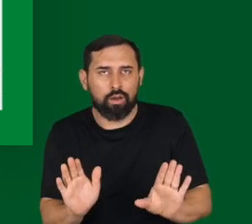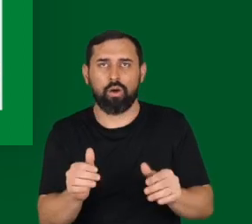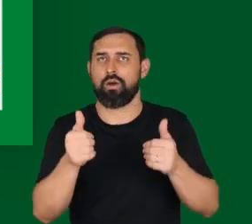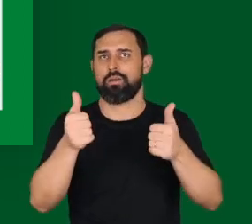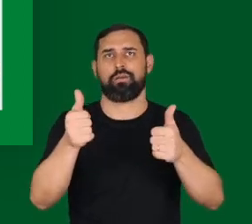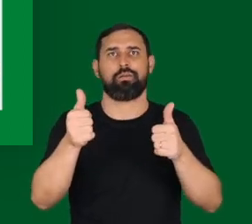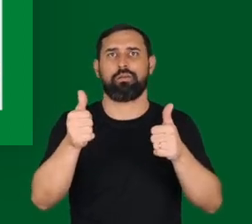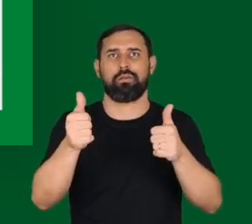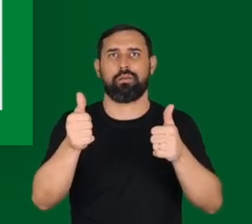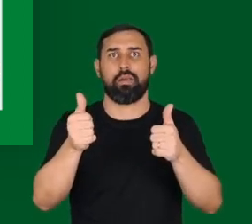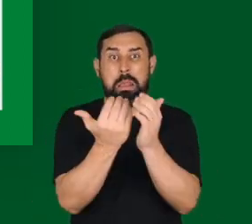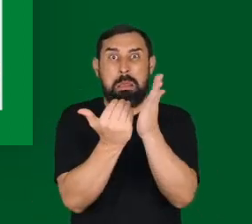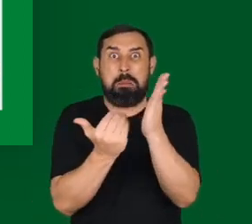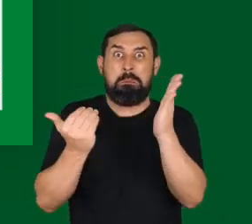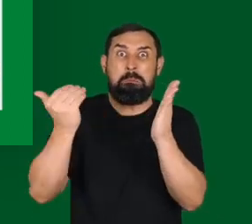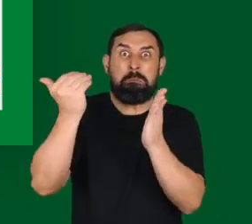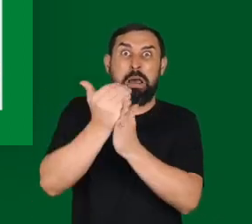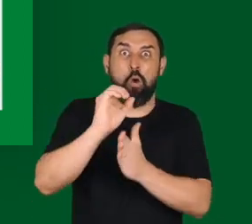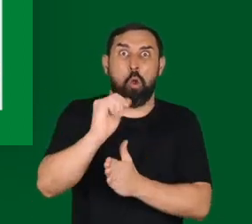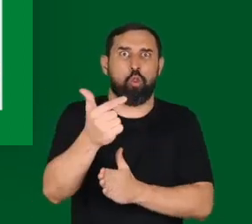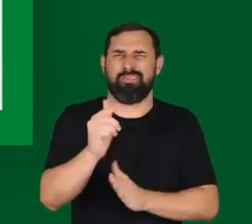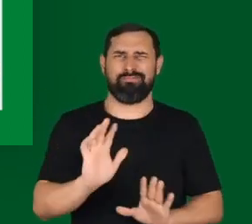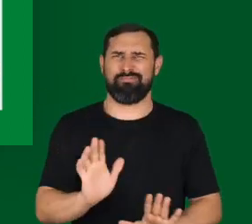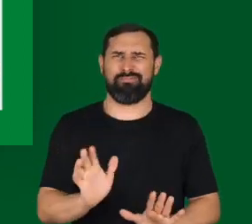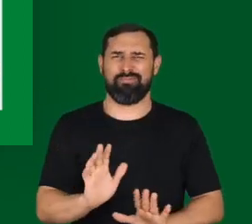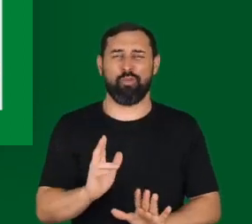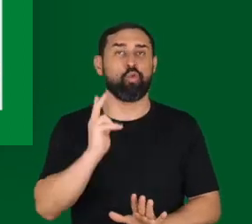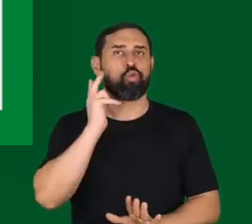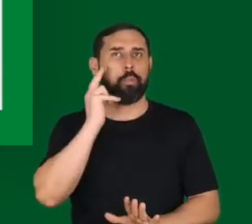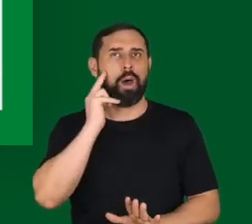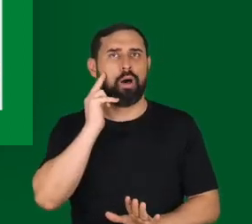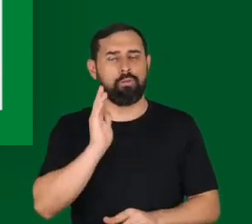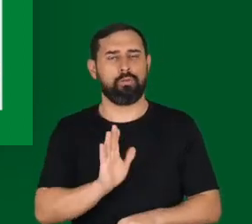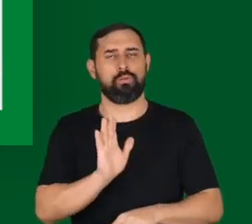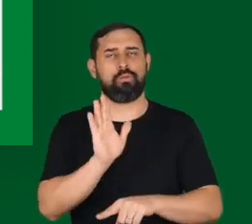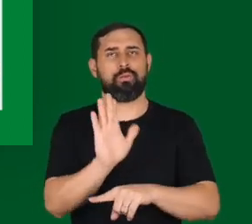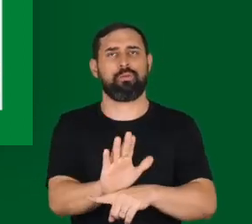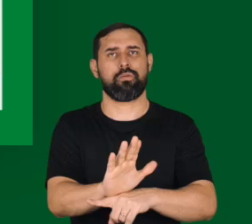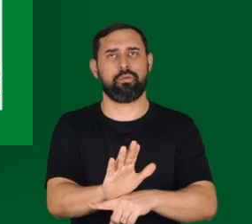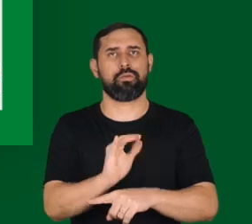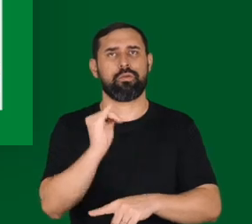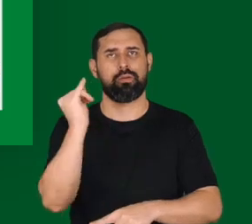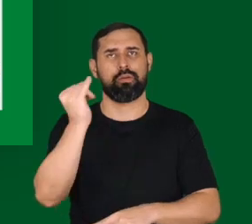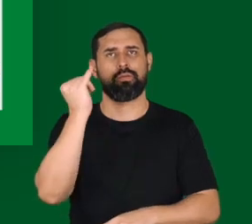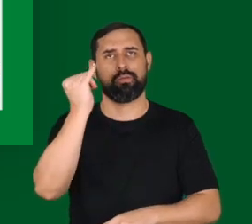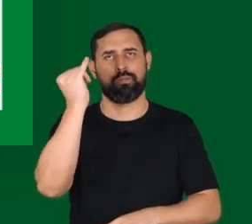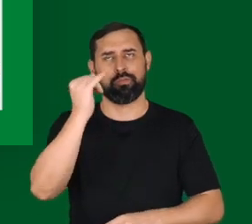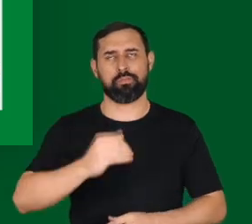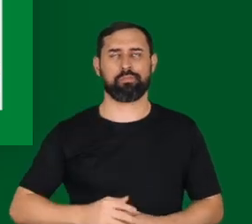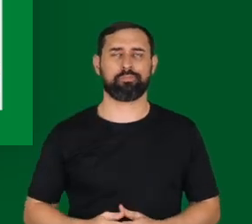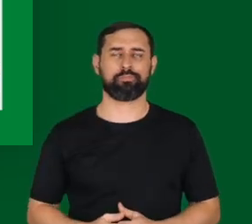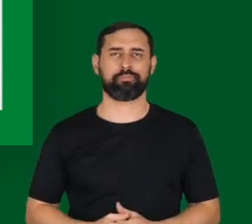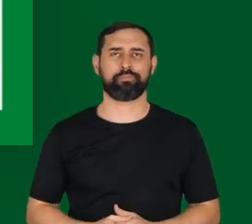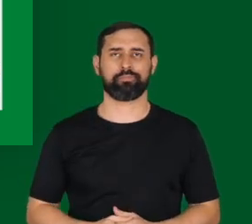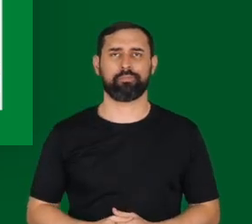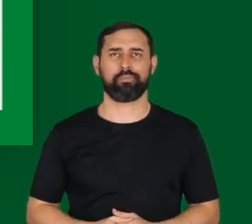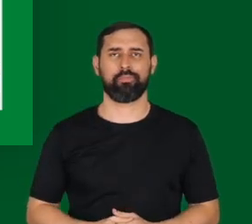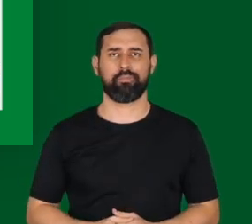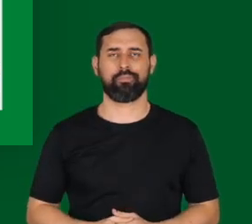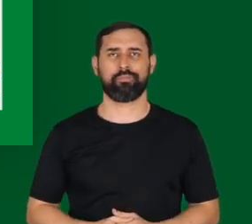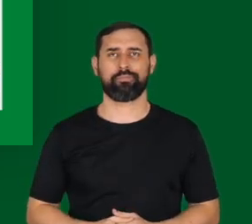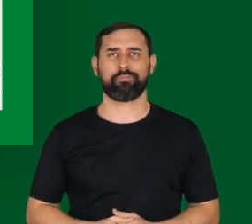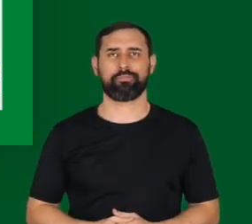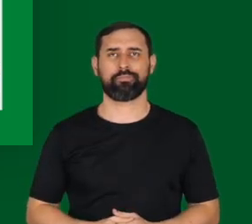positiva, apenas o necessário para realizar uma boa expansibilidade torácica, tá? Justamente para evitar